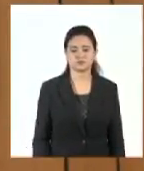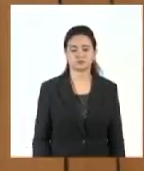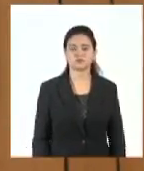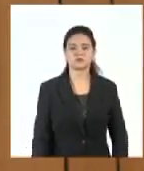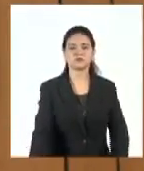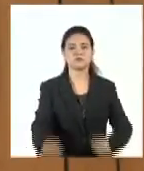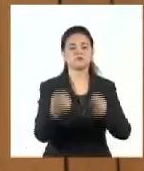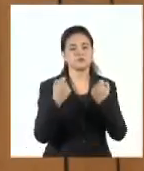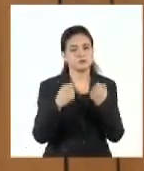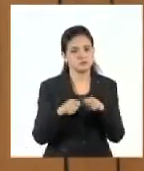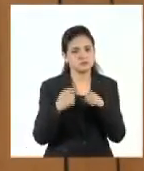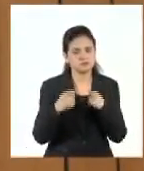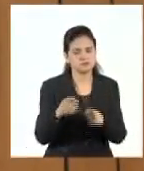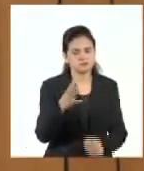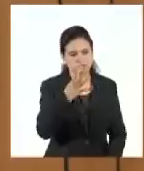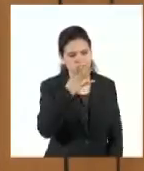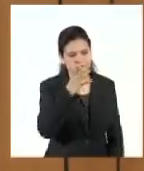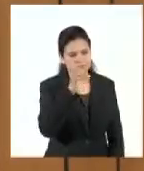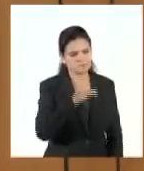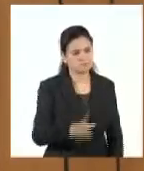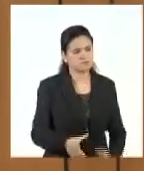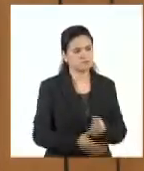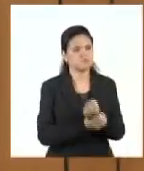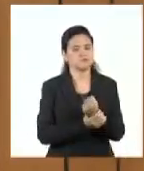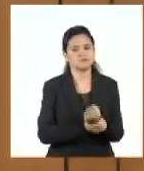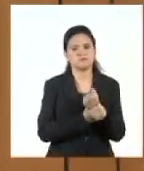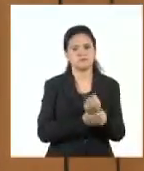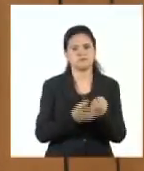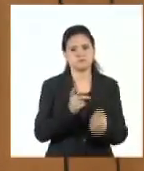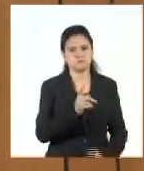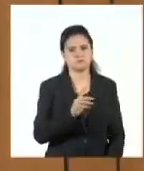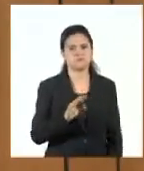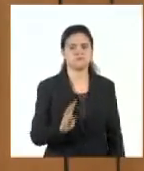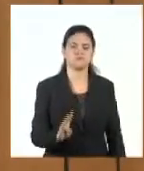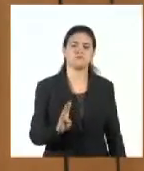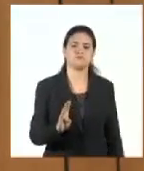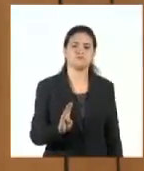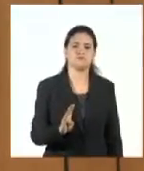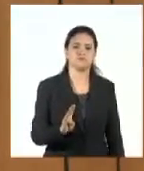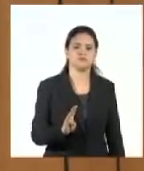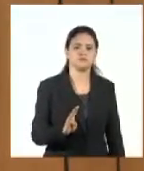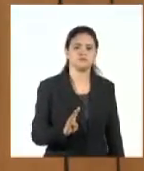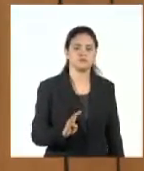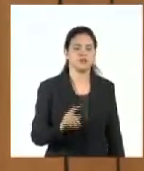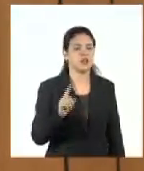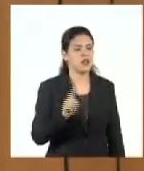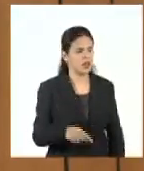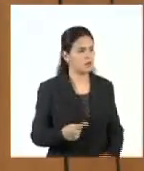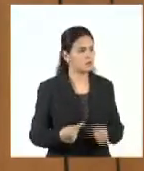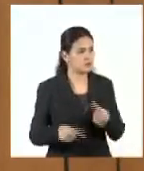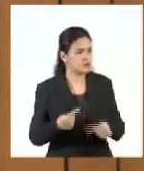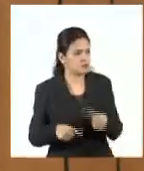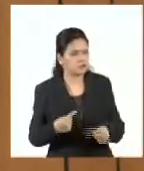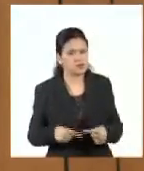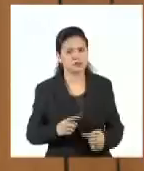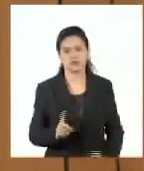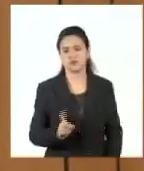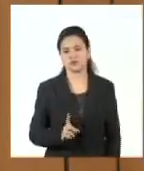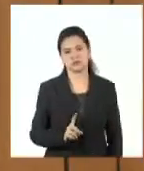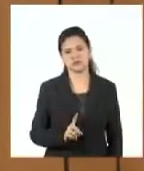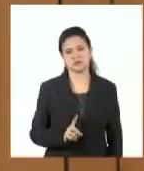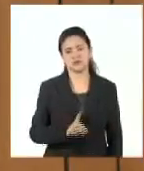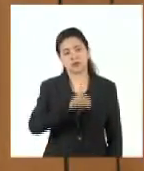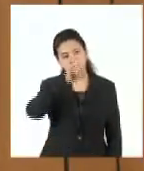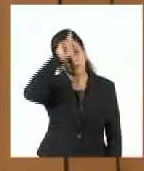segurança pública, não como uma coisa política, deputada Nina,